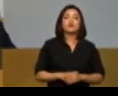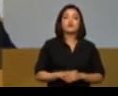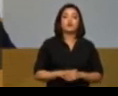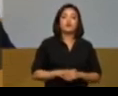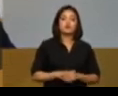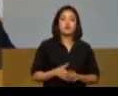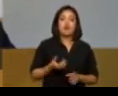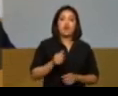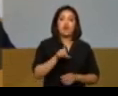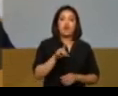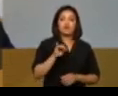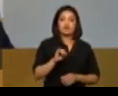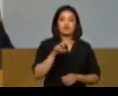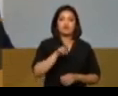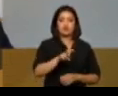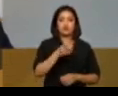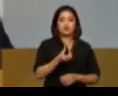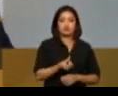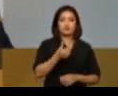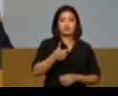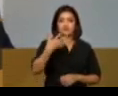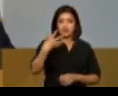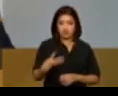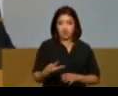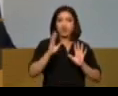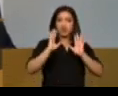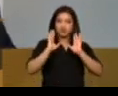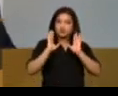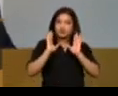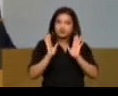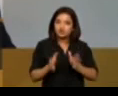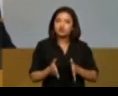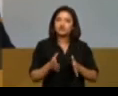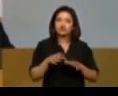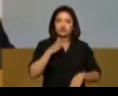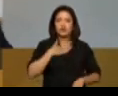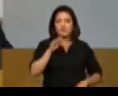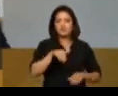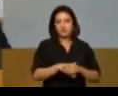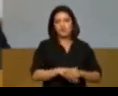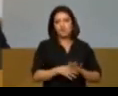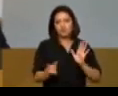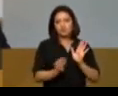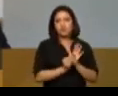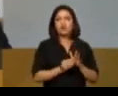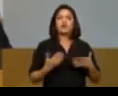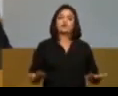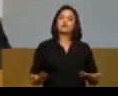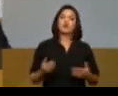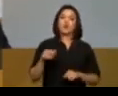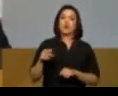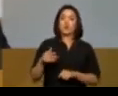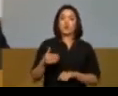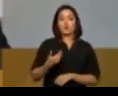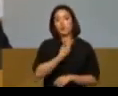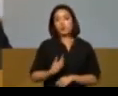proferido na DI 5.624, medida cautelar, entre aspas, não poderia o Estado abrir